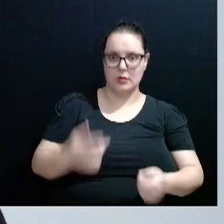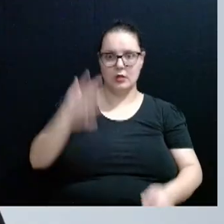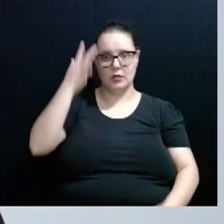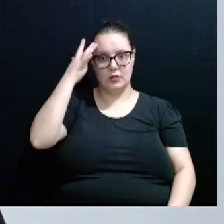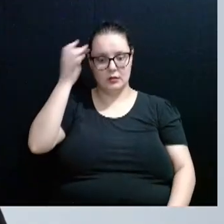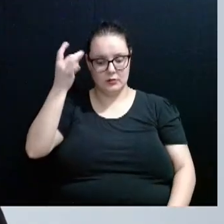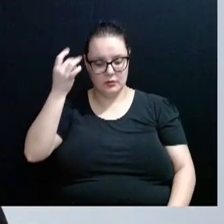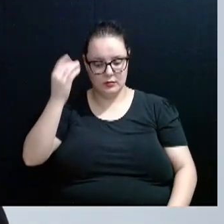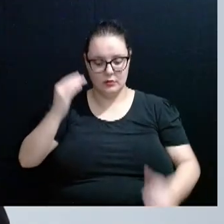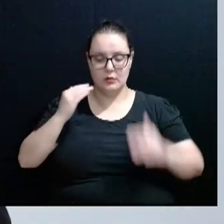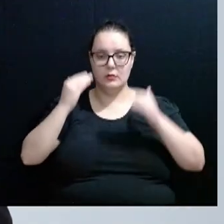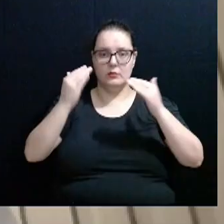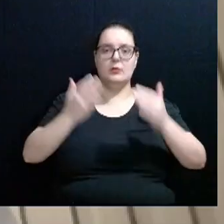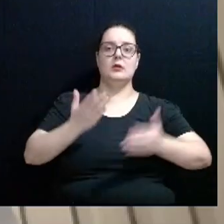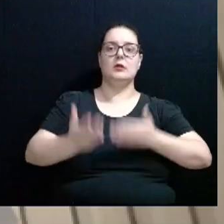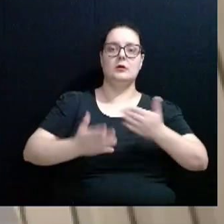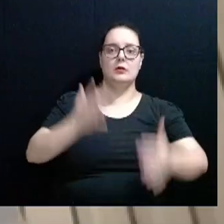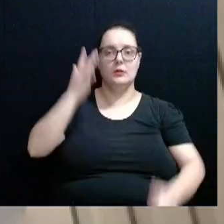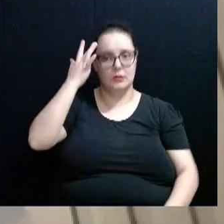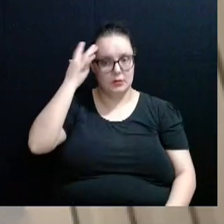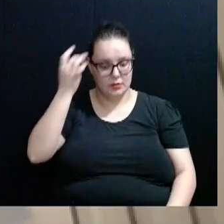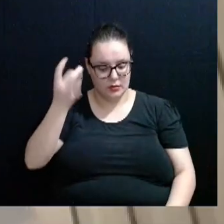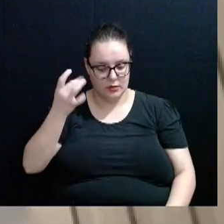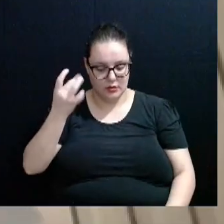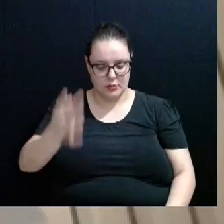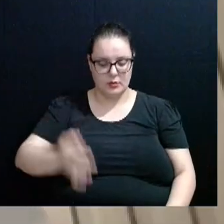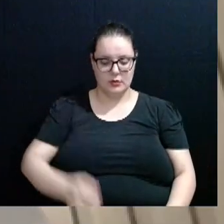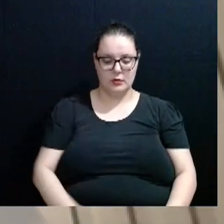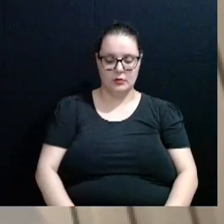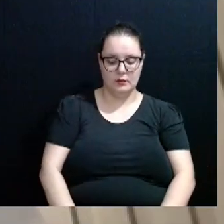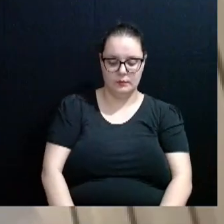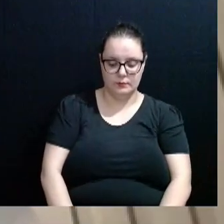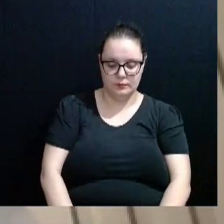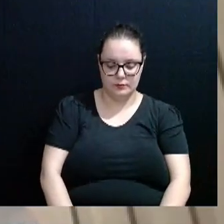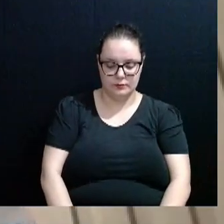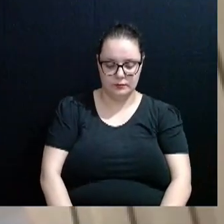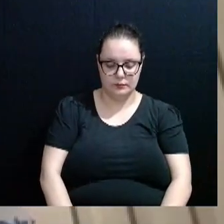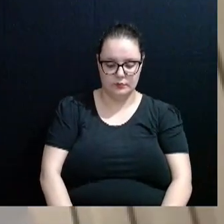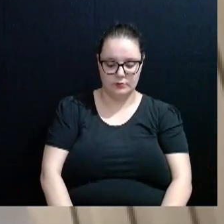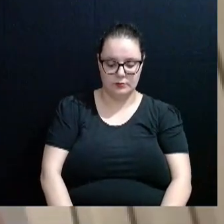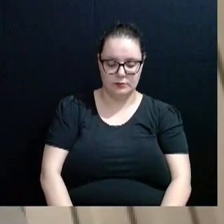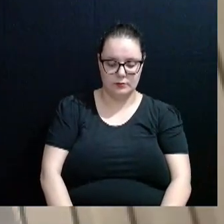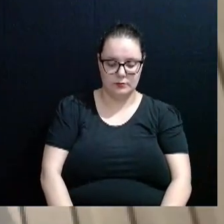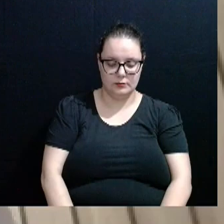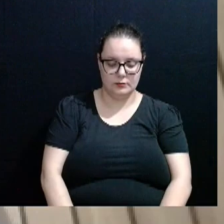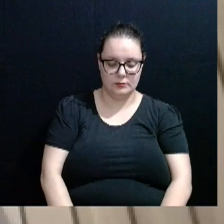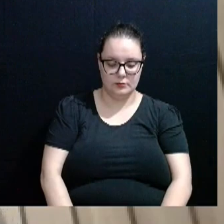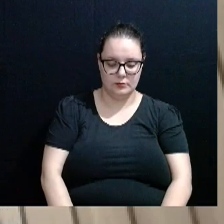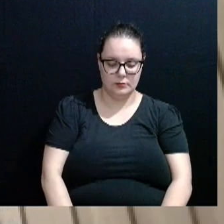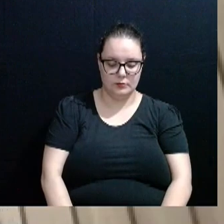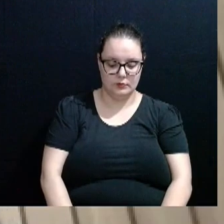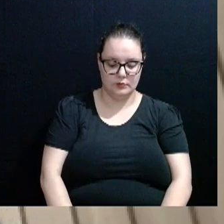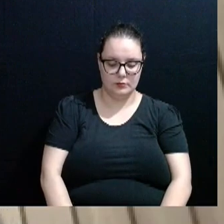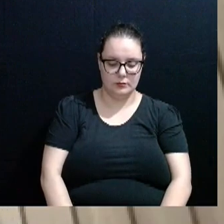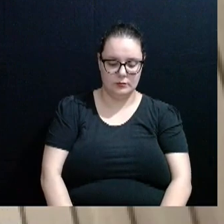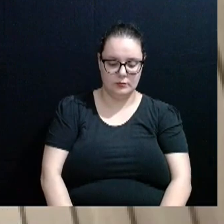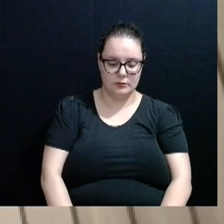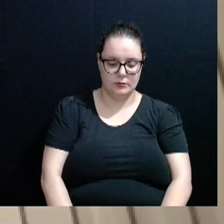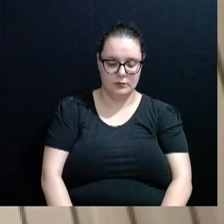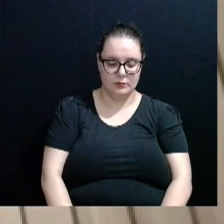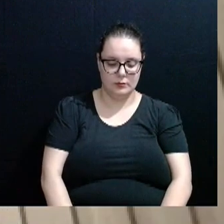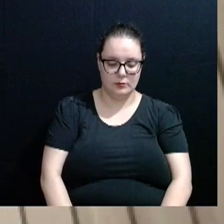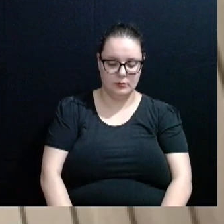tratar a dor de cabeça, né? Enfim, alguns casos até hemodiálise, né? Quando não é possível fazer a lavagem